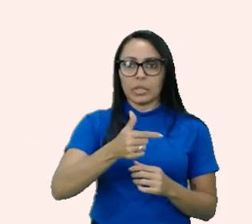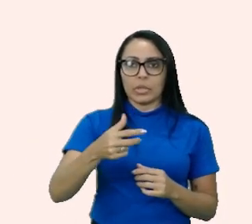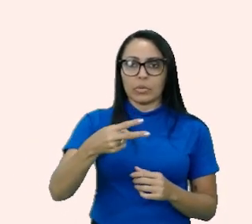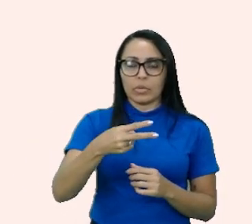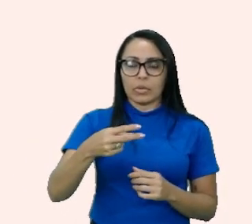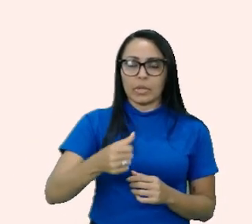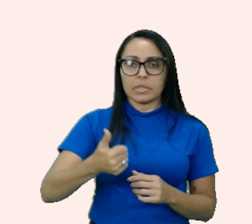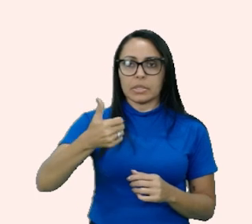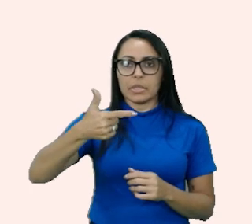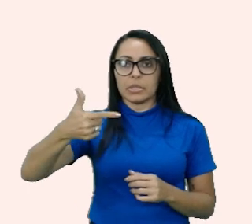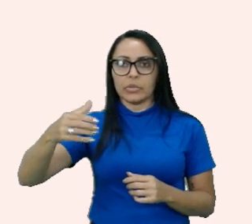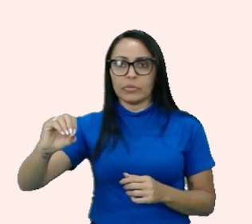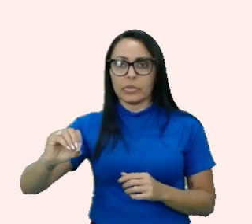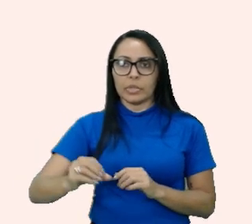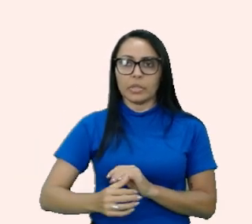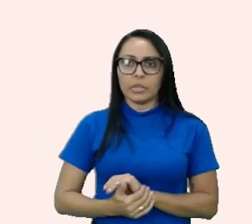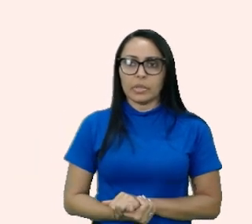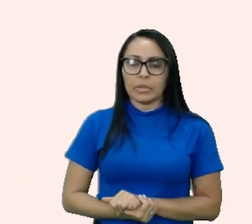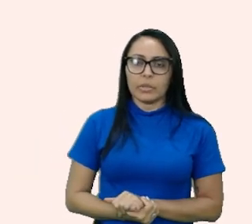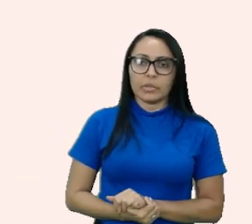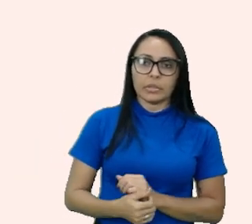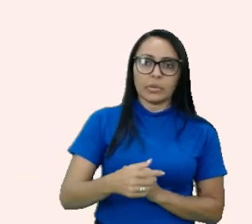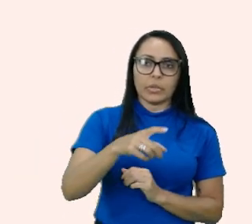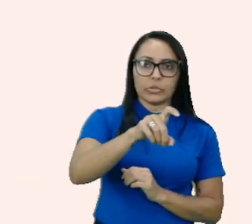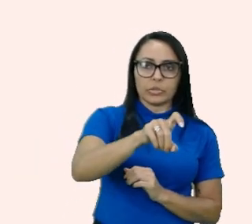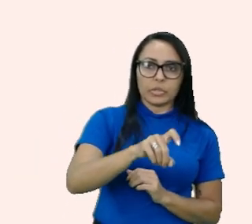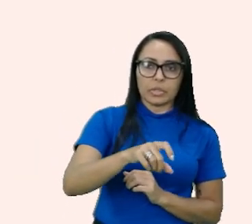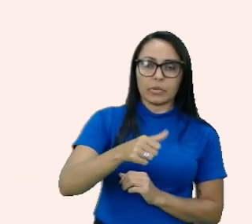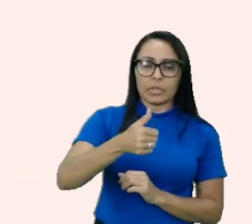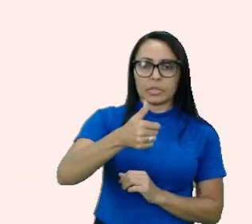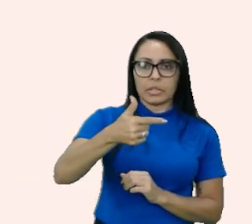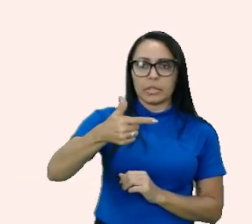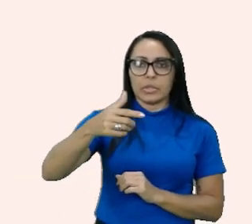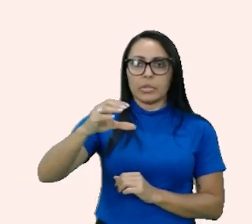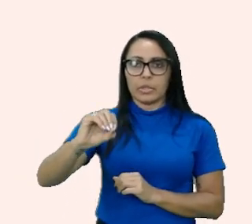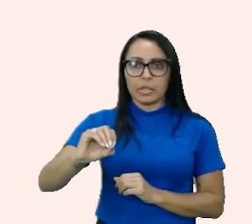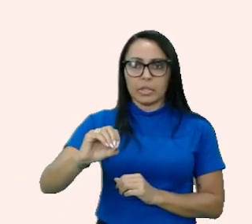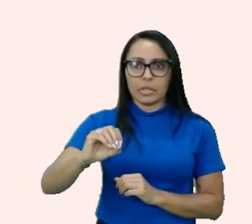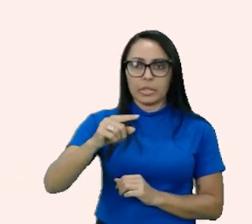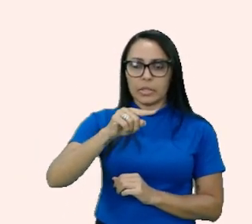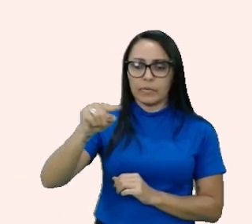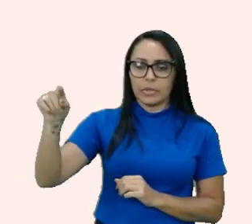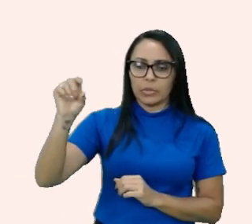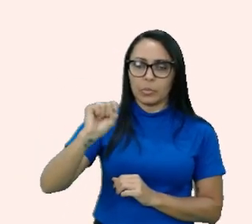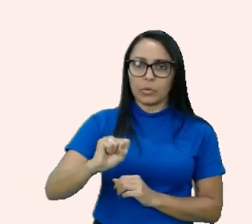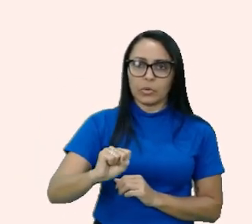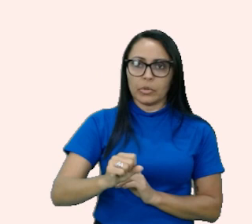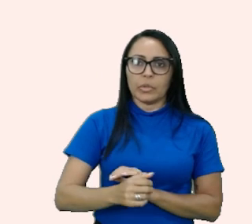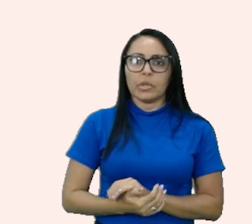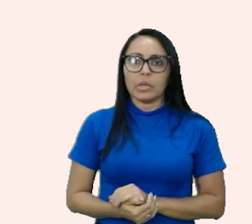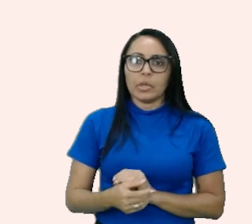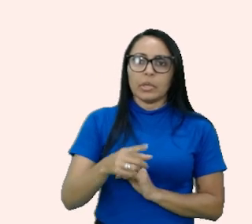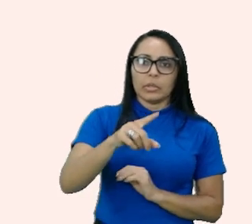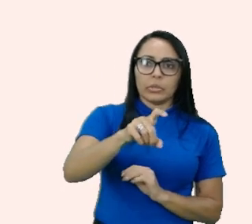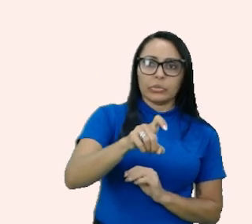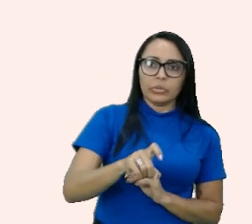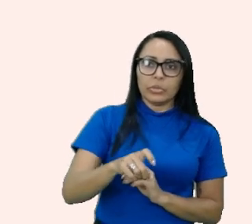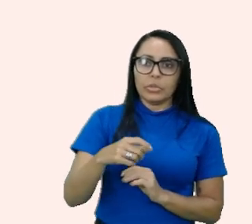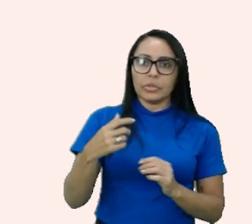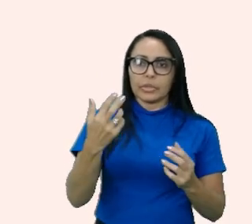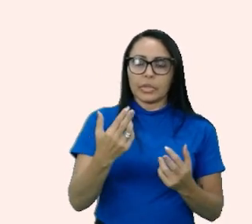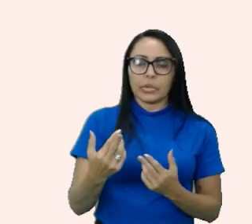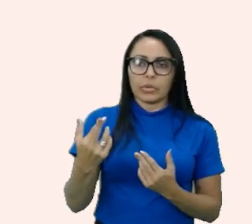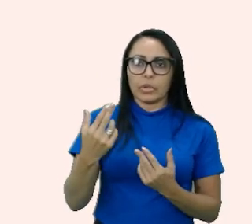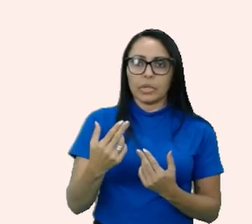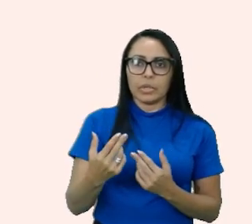120. Muito bem. Então o x é igual a 120 dividido por 8. Já sei que o x vai ser igual a quanto?